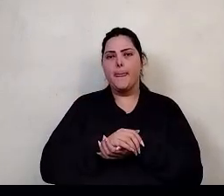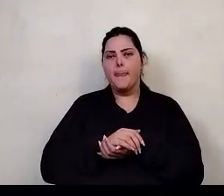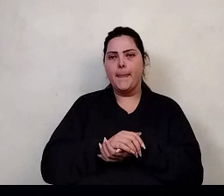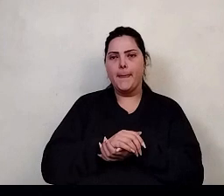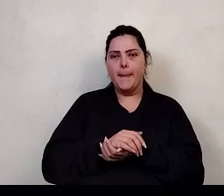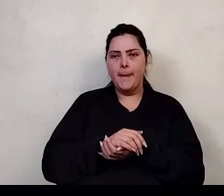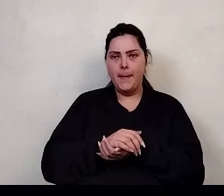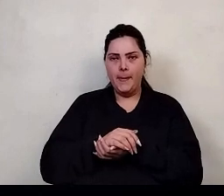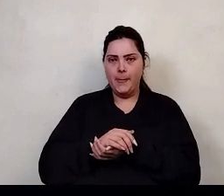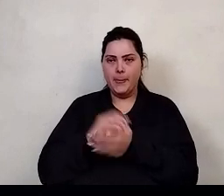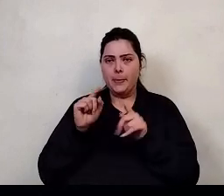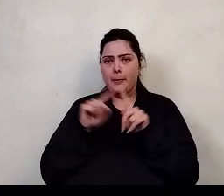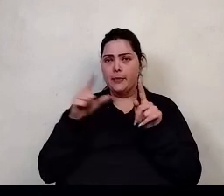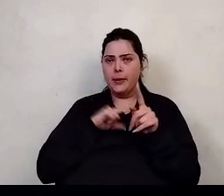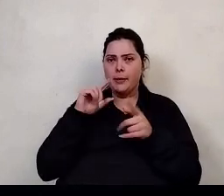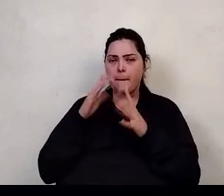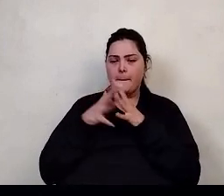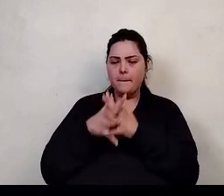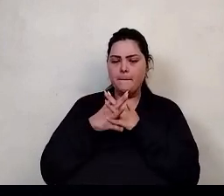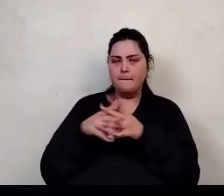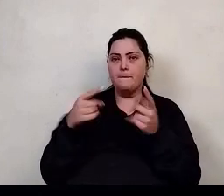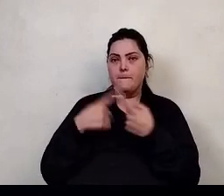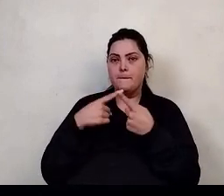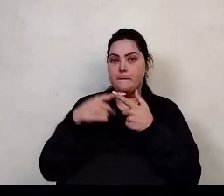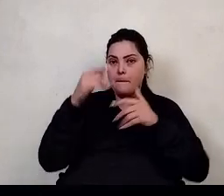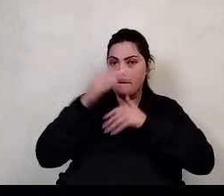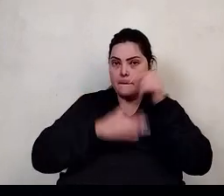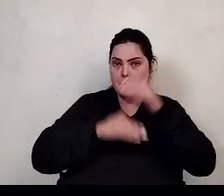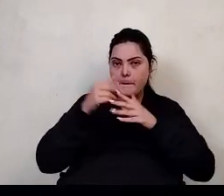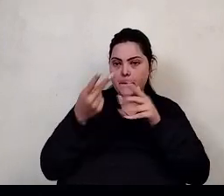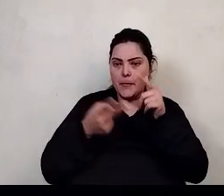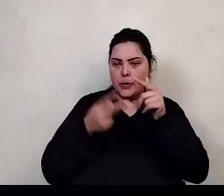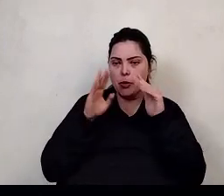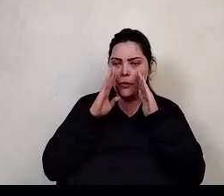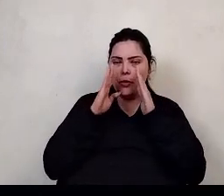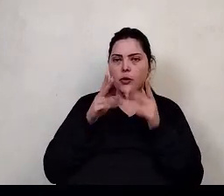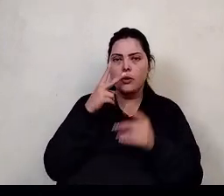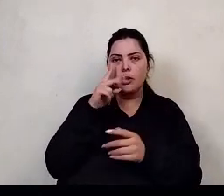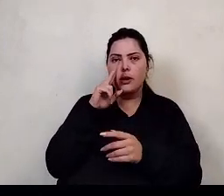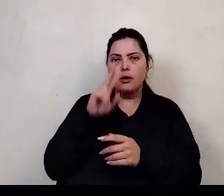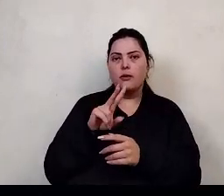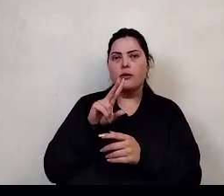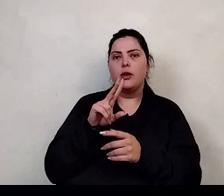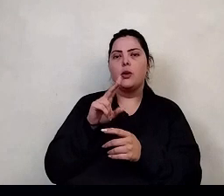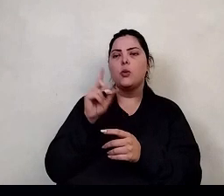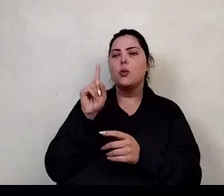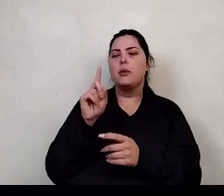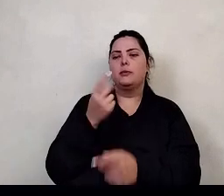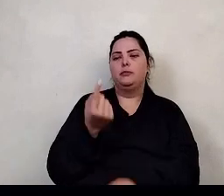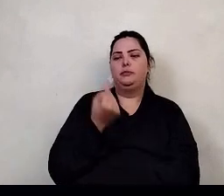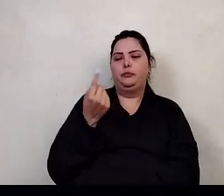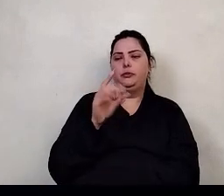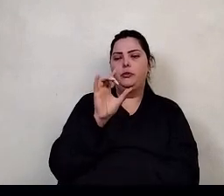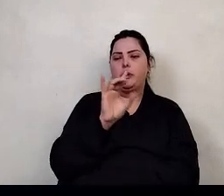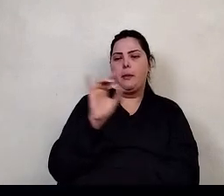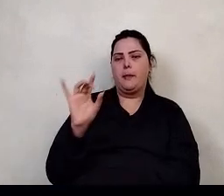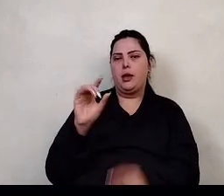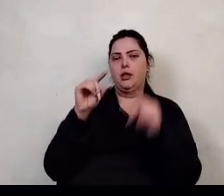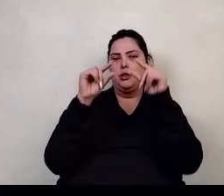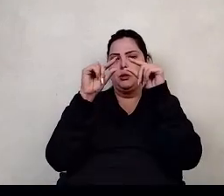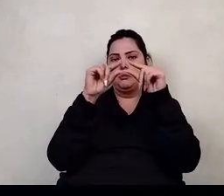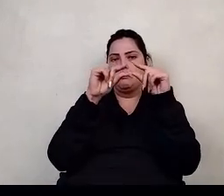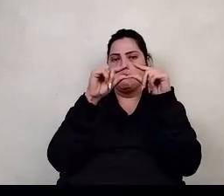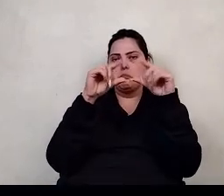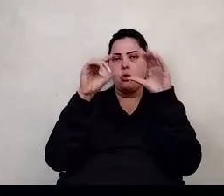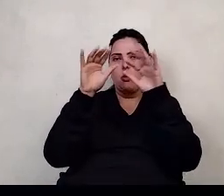essa confusão, porque na prática, ambos se concentram em verificar o funcionamento de uma unidade do código, de um ponto específico do código, certo?